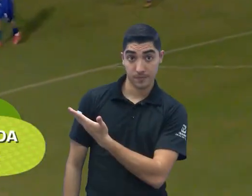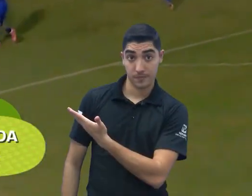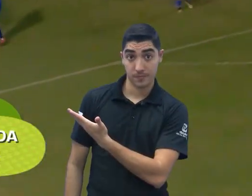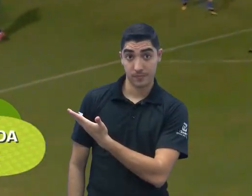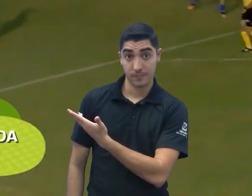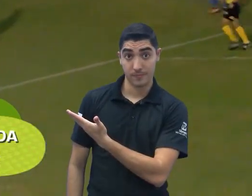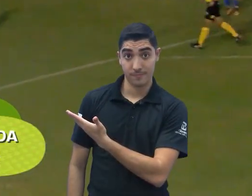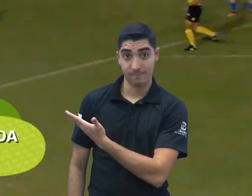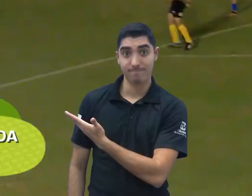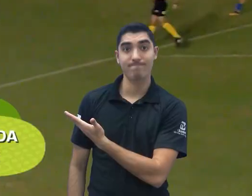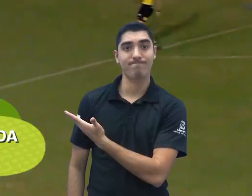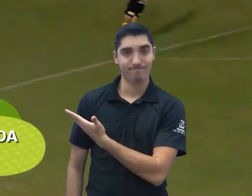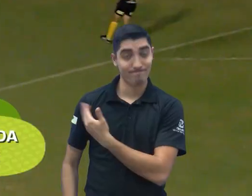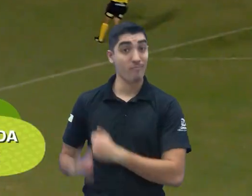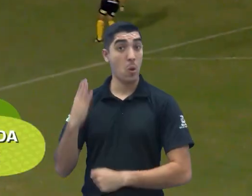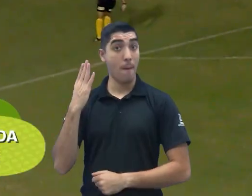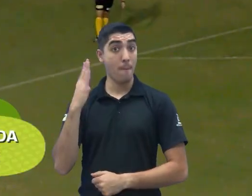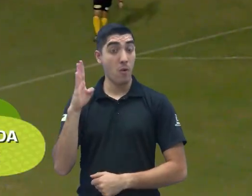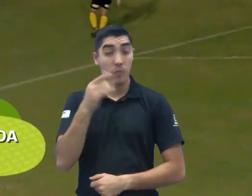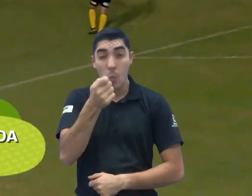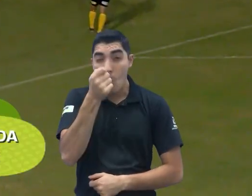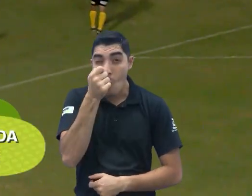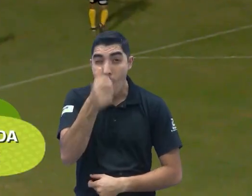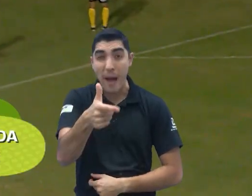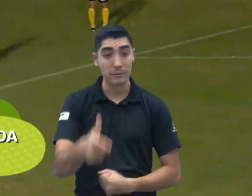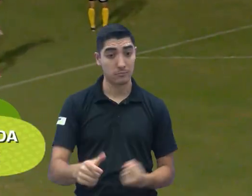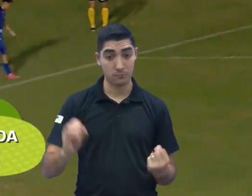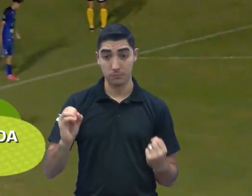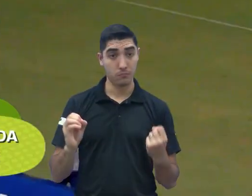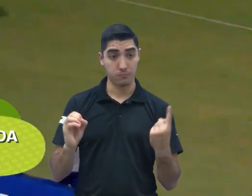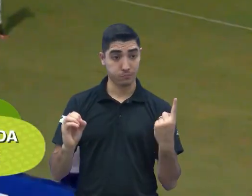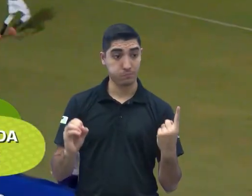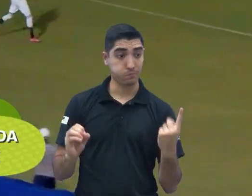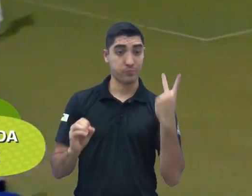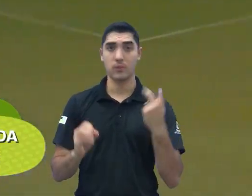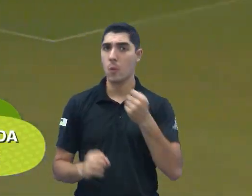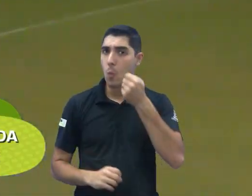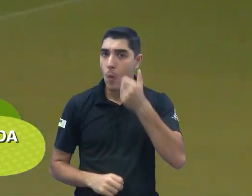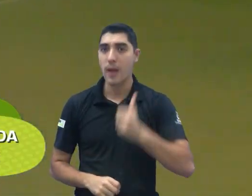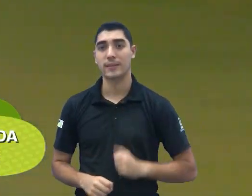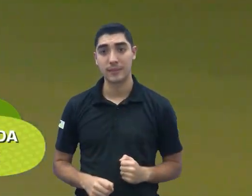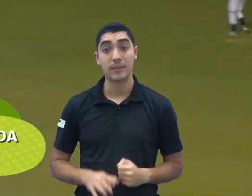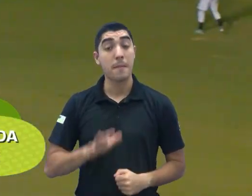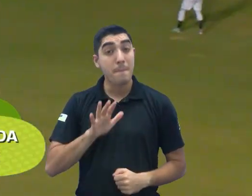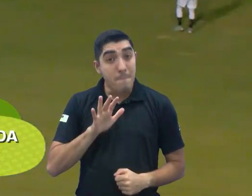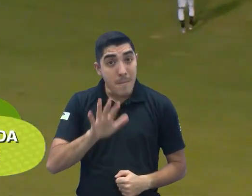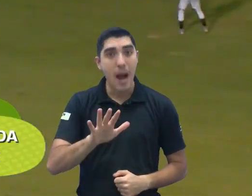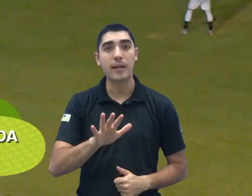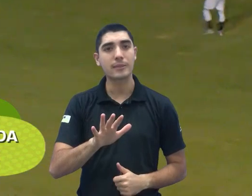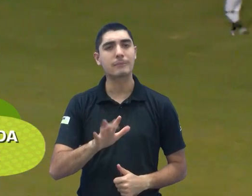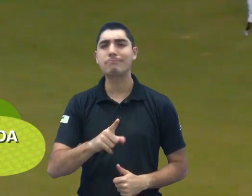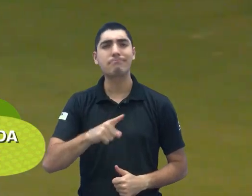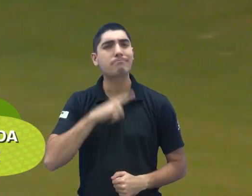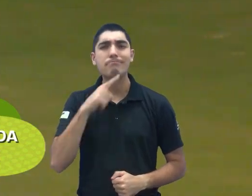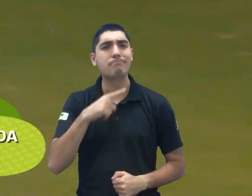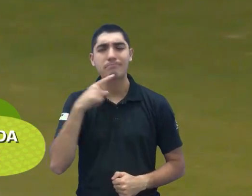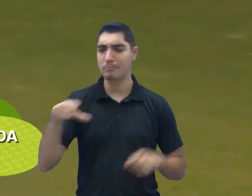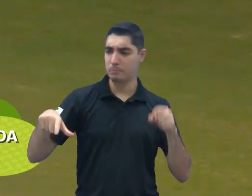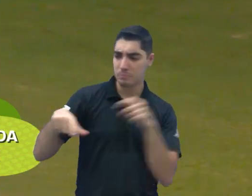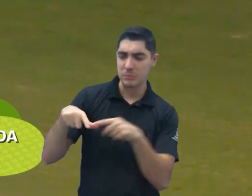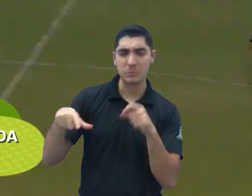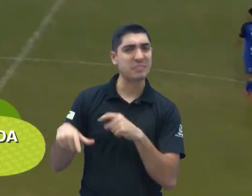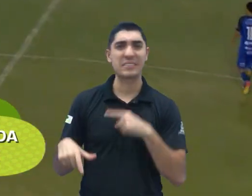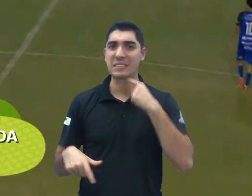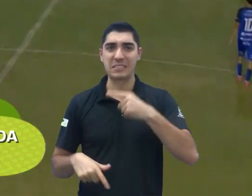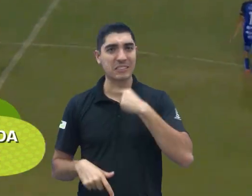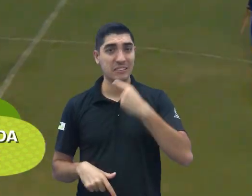diferente. Parecia que o segundo gol do Fogão era questão de tempo. Mas o Glorioso não conseguia colocar a bola para